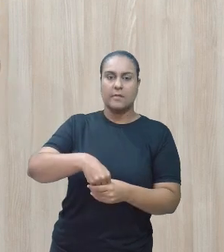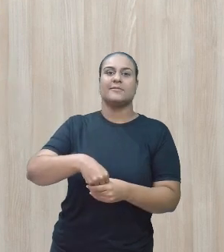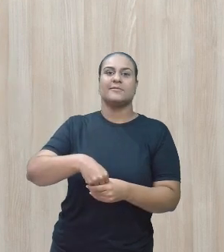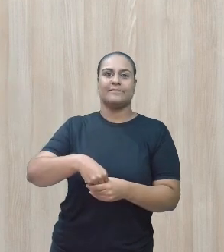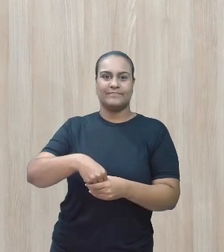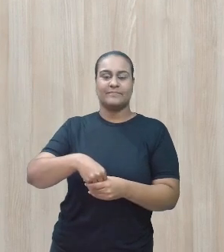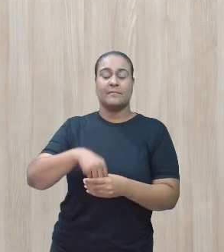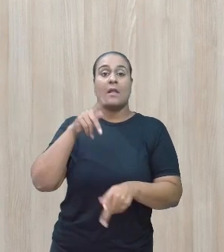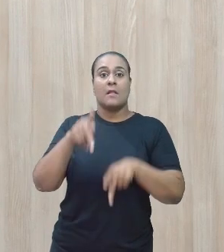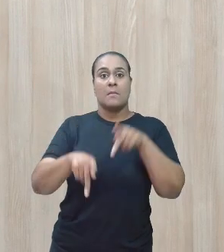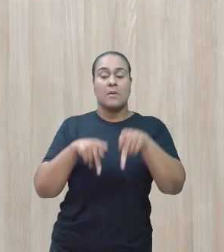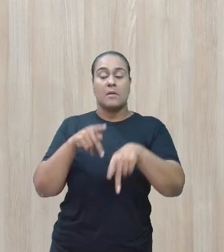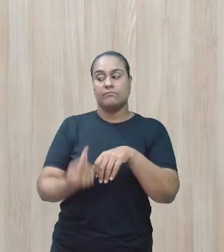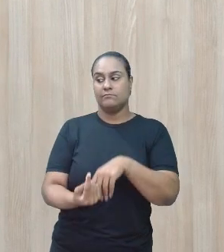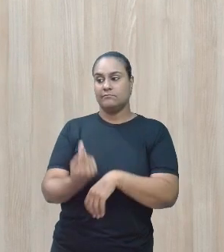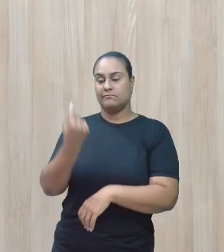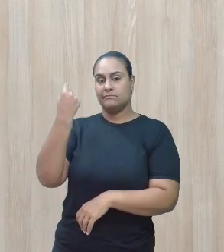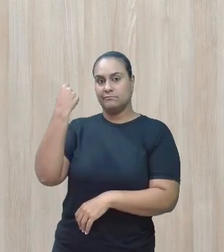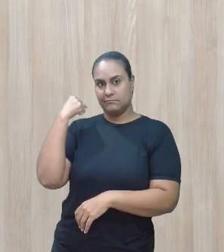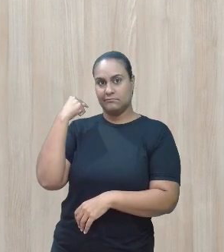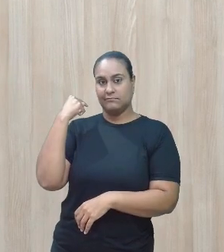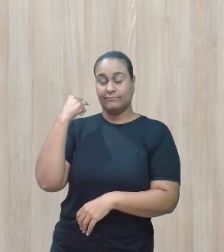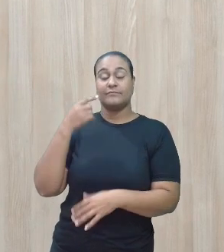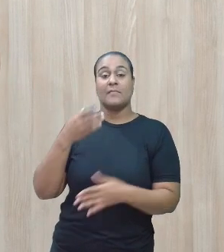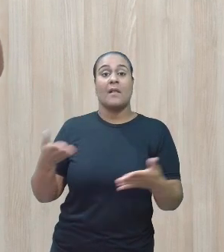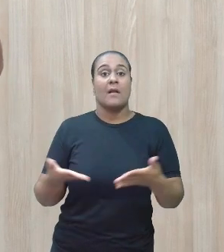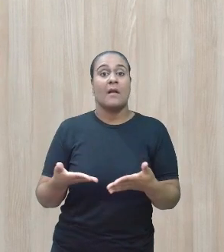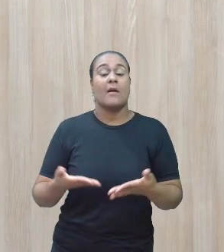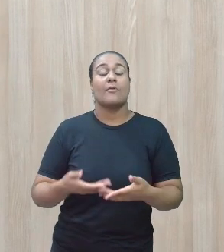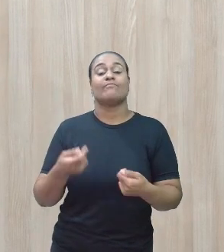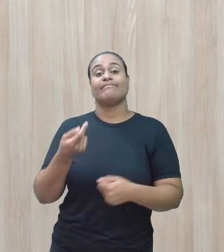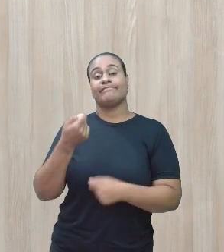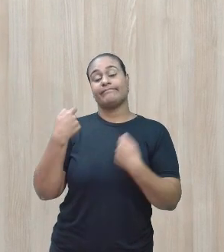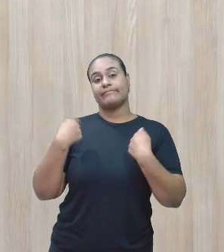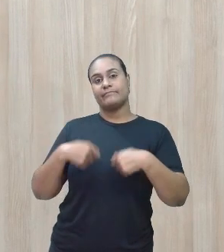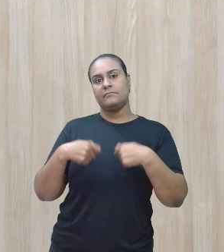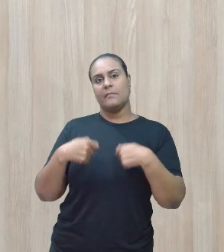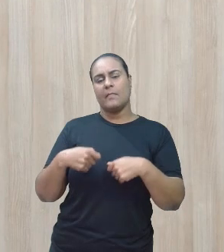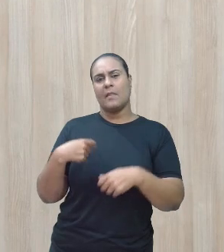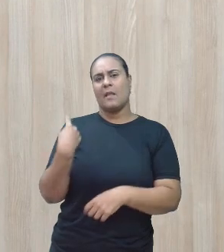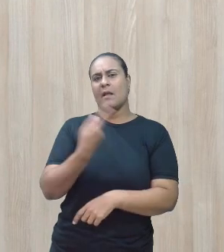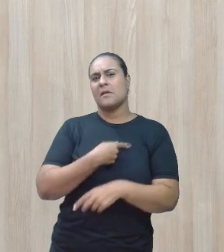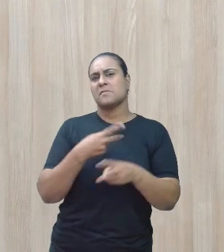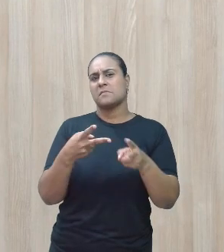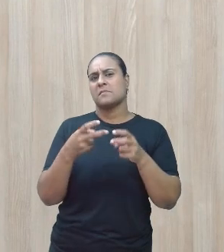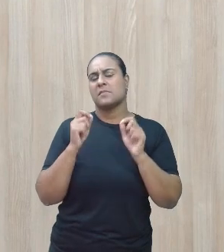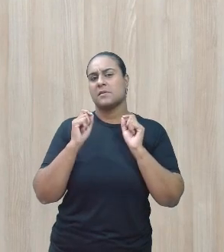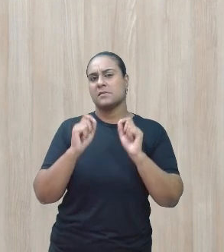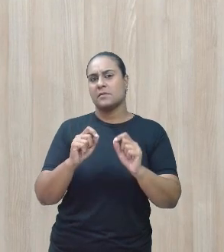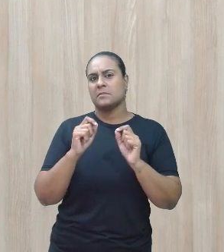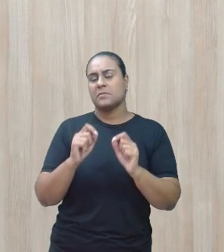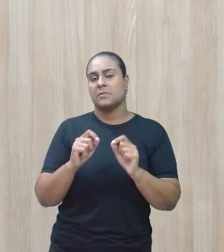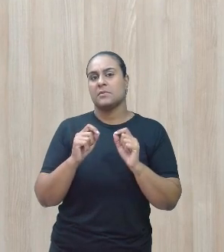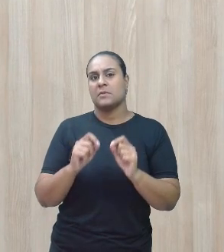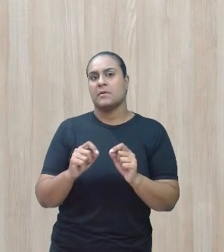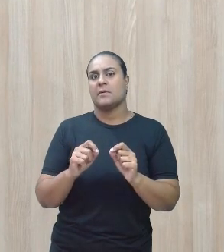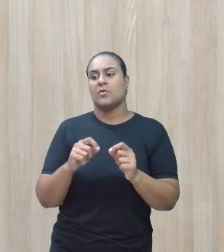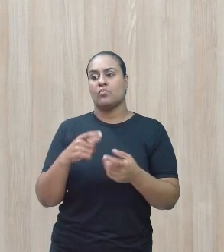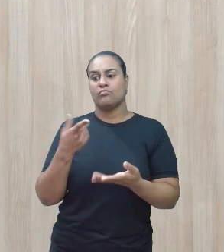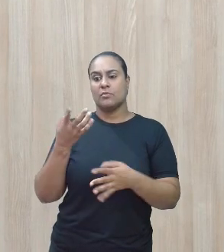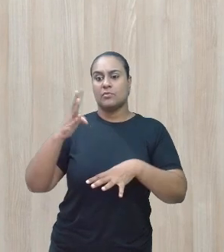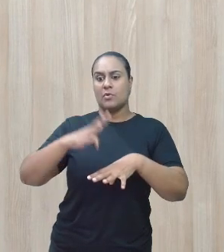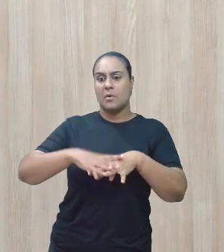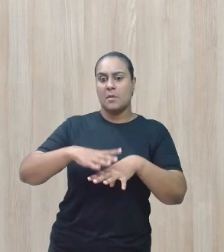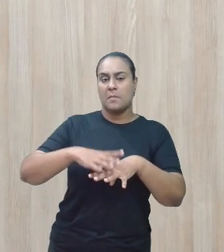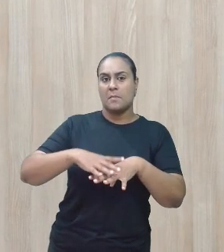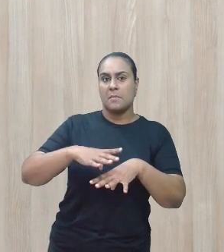antigas, nas nossas atuais necessidades, mas a gente percebe que muitas vezes, quando isso se torna uma matéria